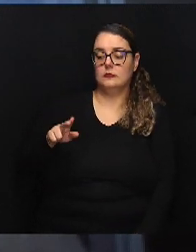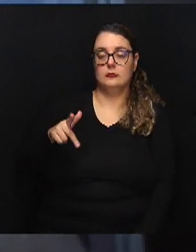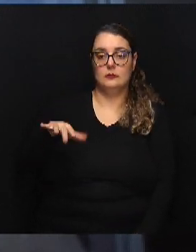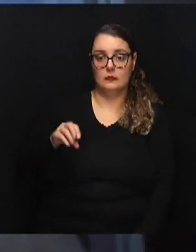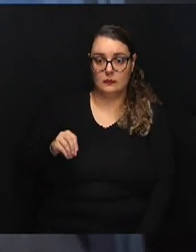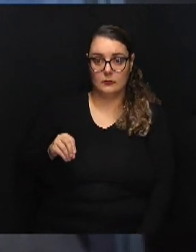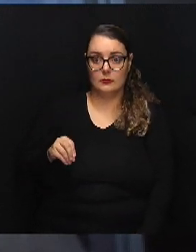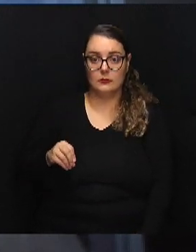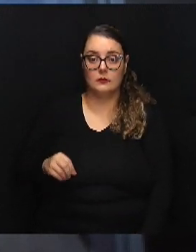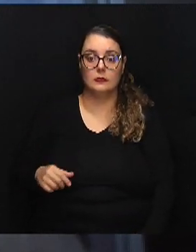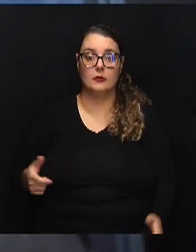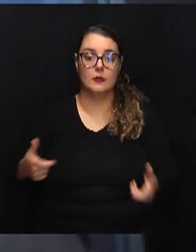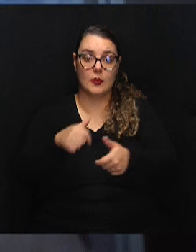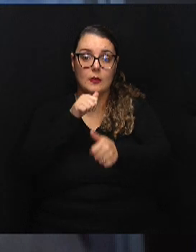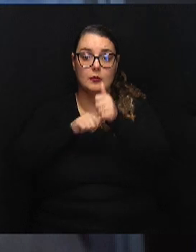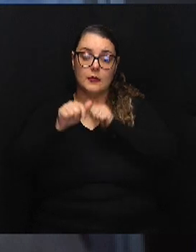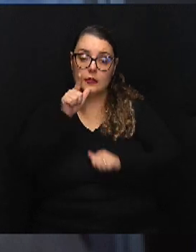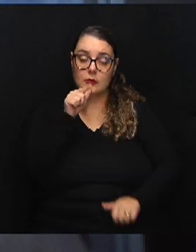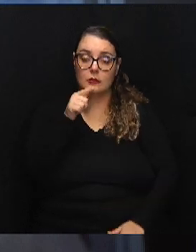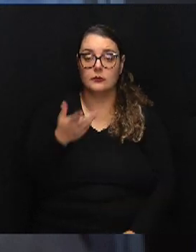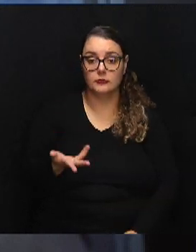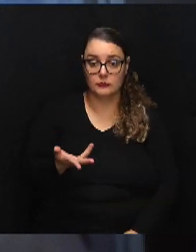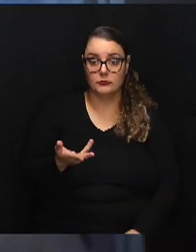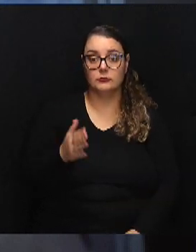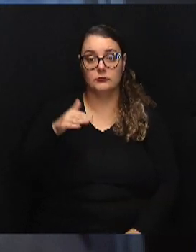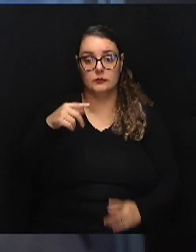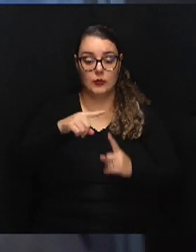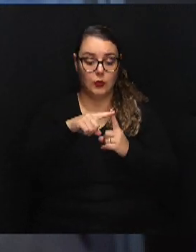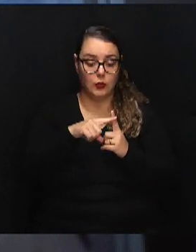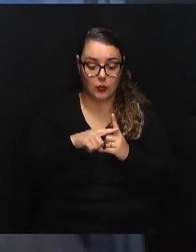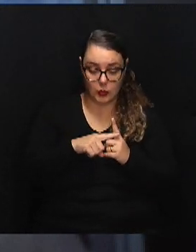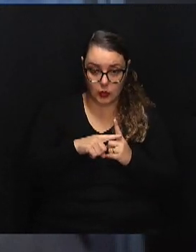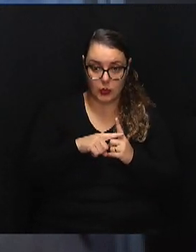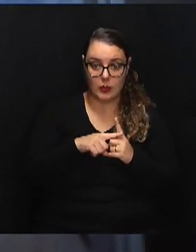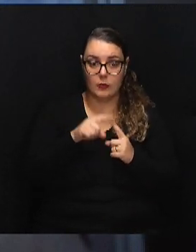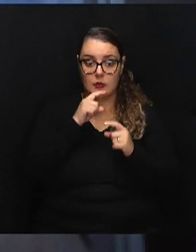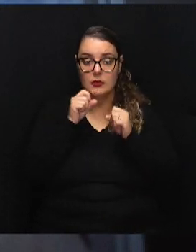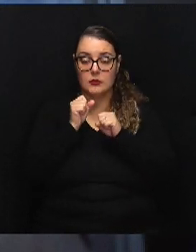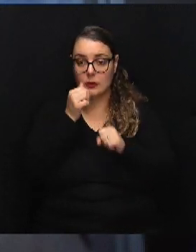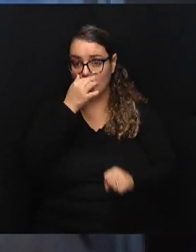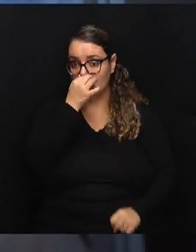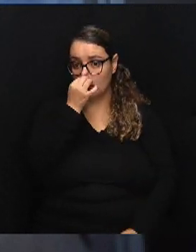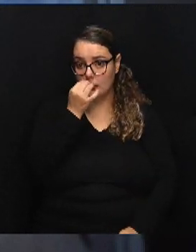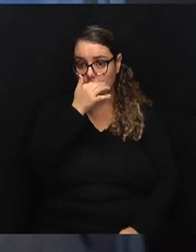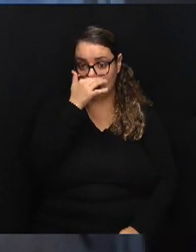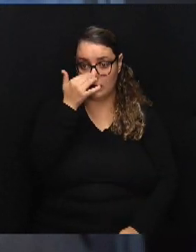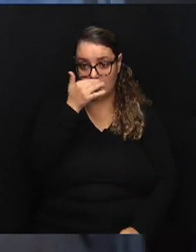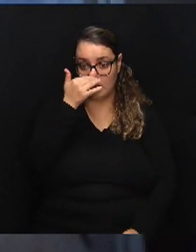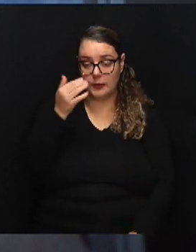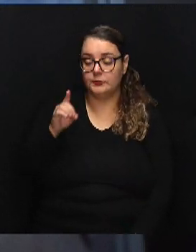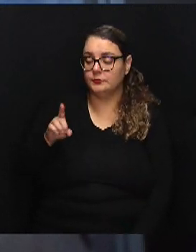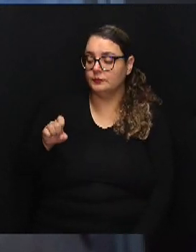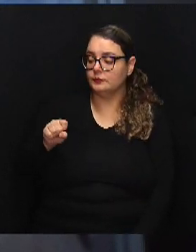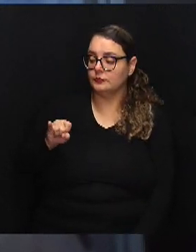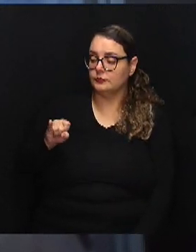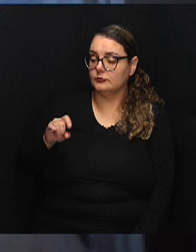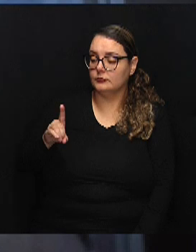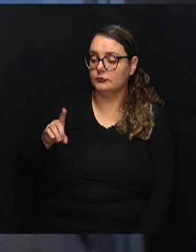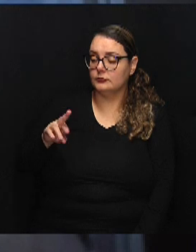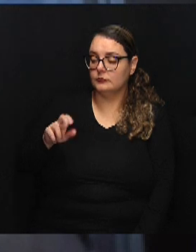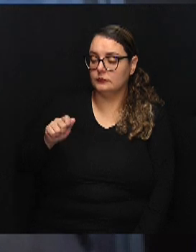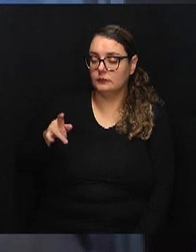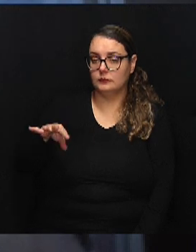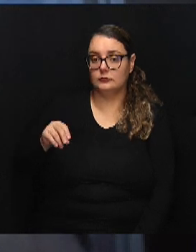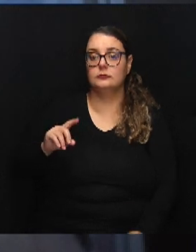toma menos água, né, quando a temperatura está mais fria. E a desidratação, dentre